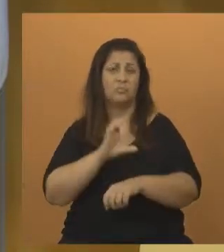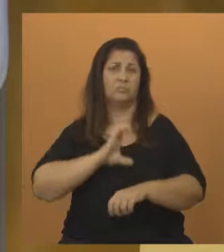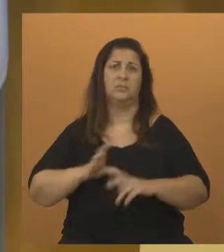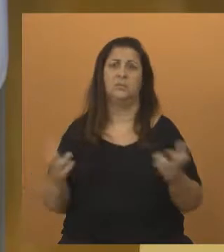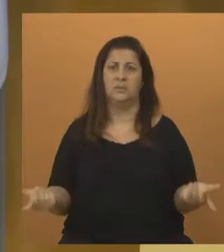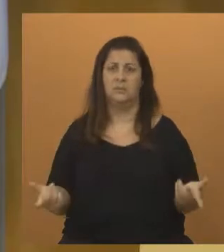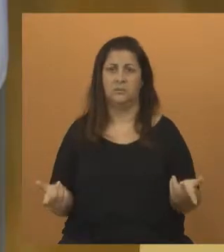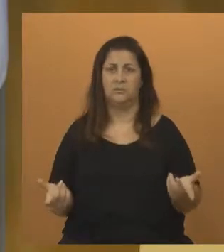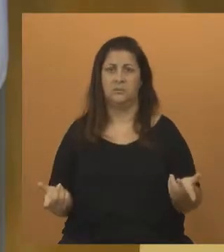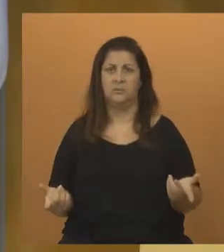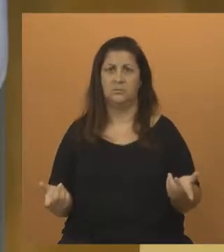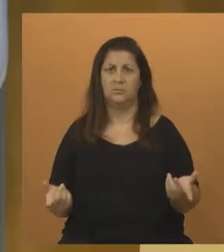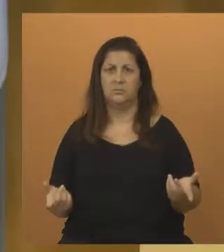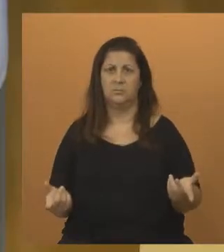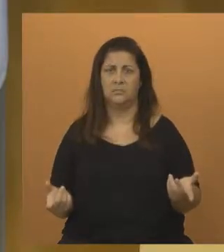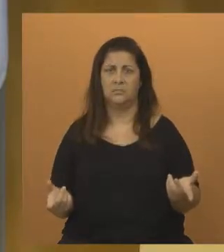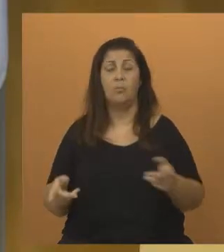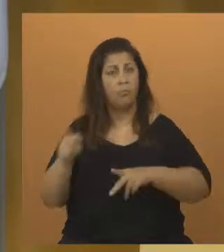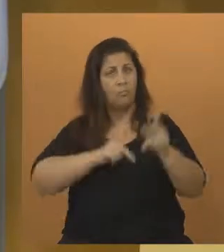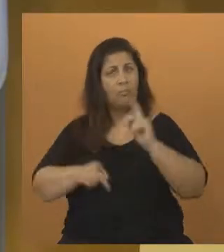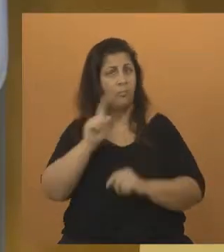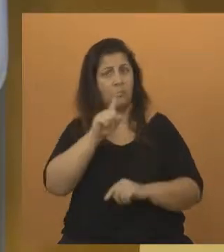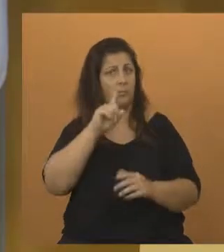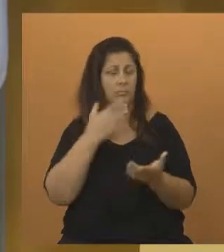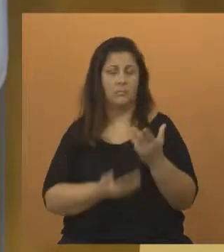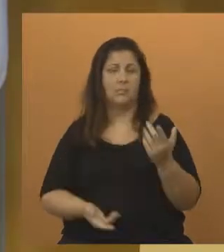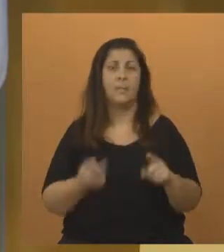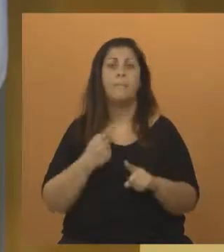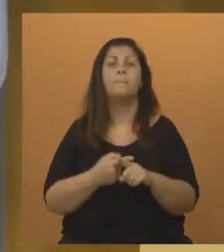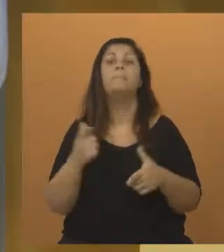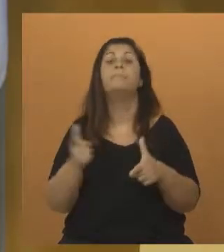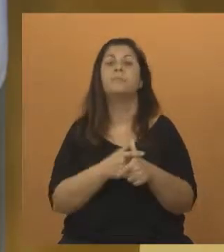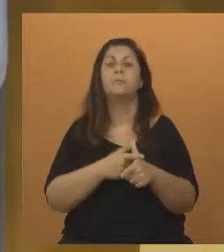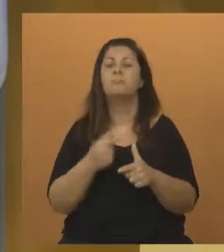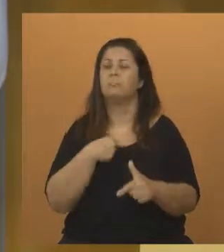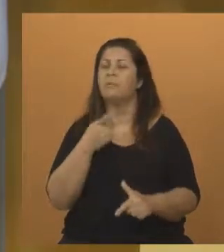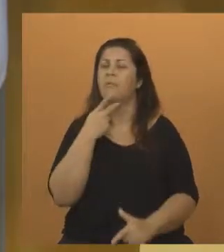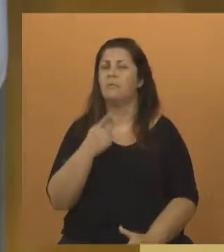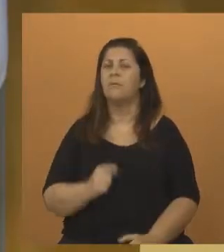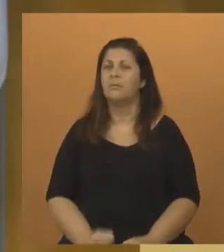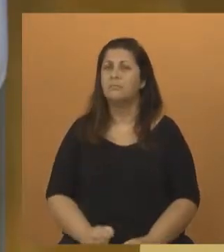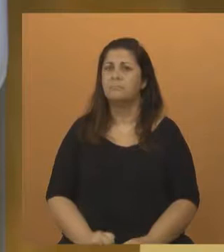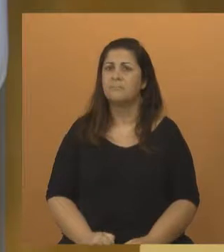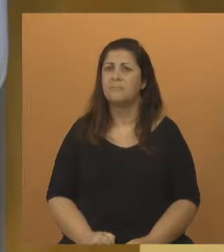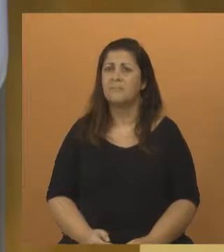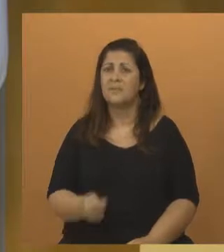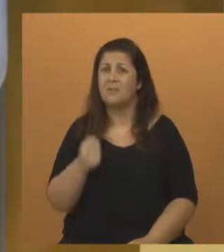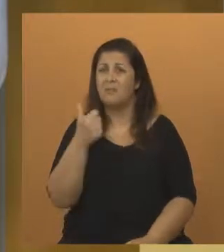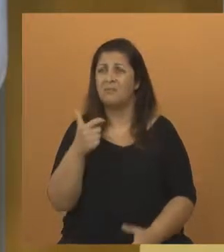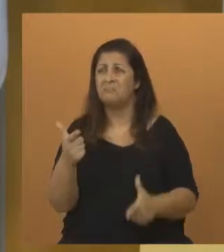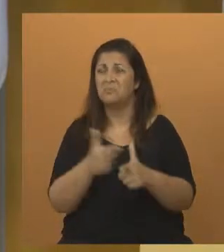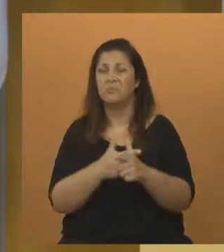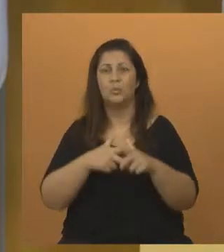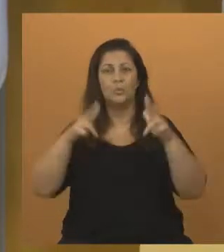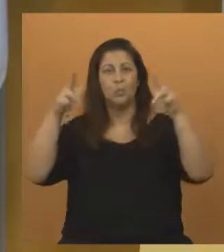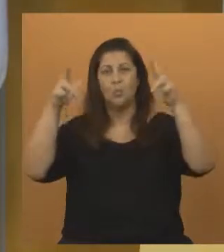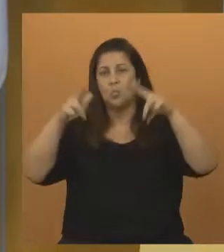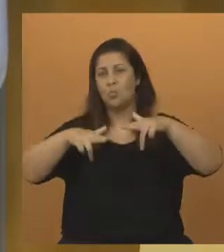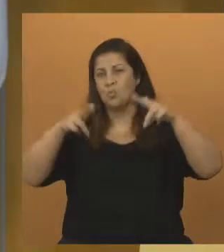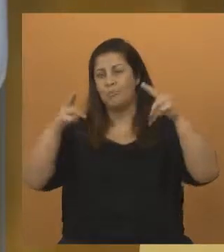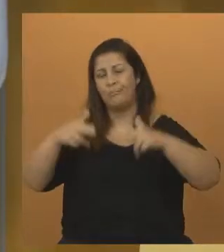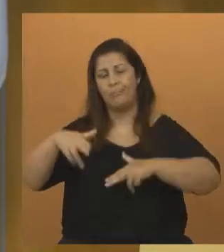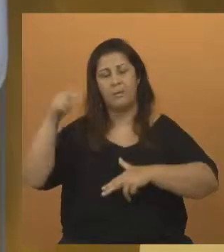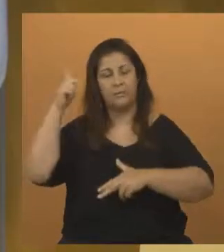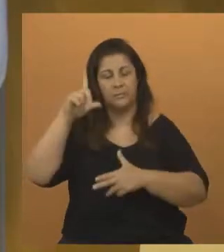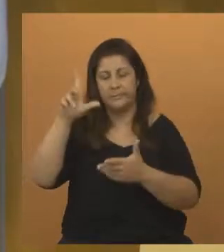que a sociedade não vai perder. Até porque essa dívida, eu me arrisco a dizer aqui, que é quase uma dívida impagável. É uma